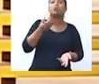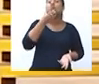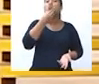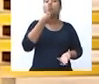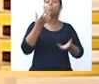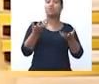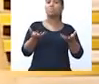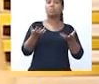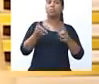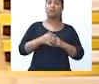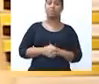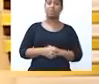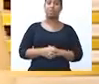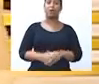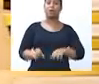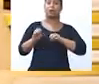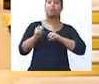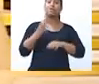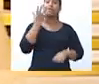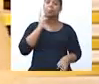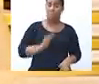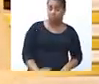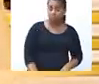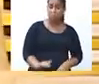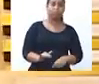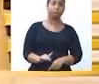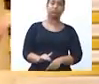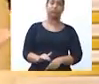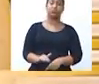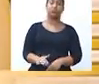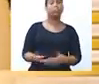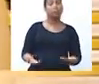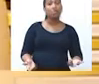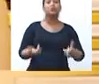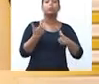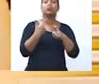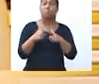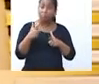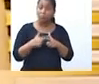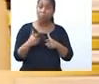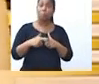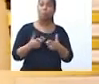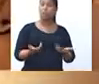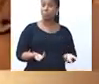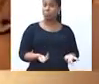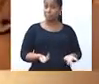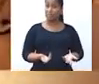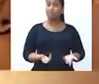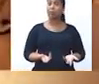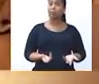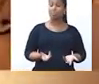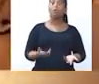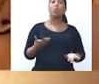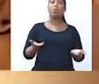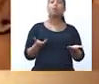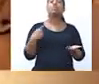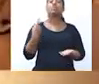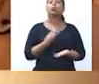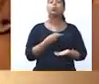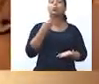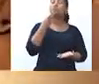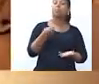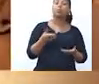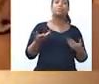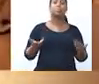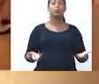homem que quer dar aulas na educação infantil. Sim. Então, isso é um problema. Então, olha o que a gente está dizendo. Fala assim, quer